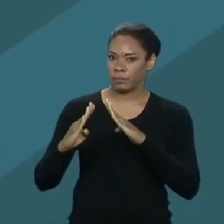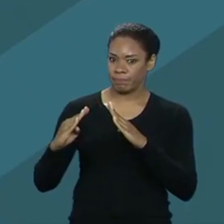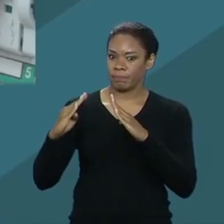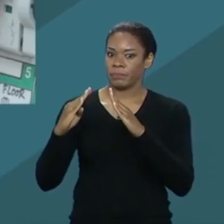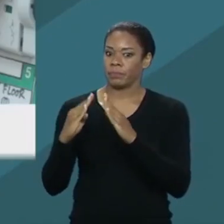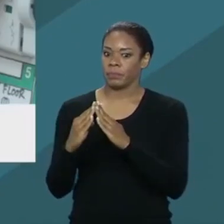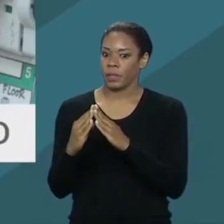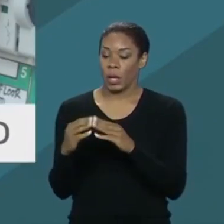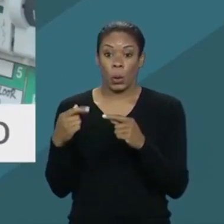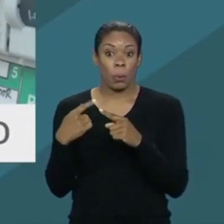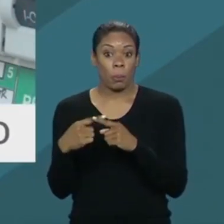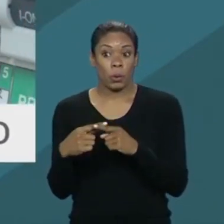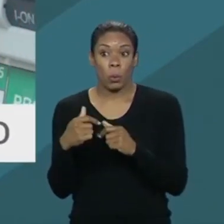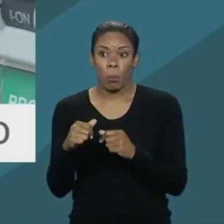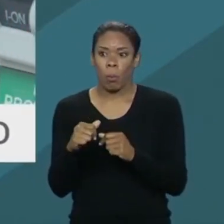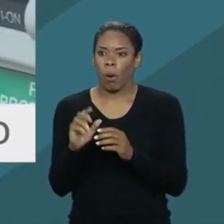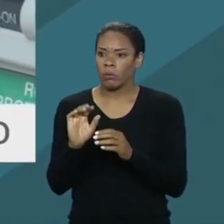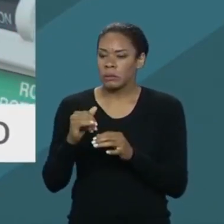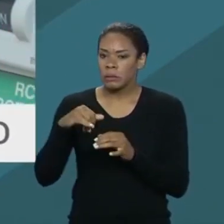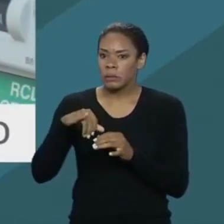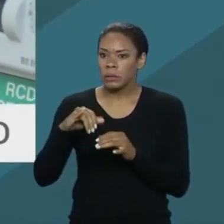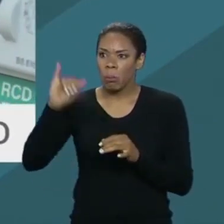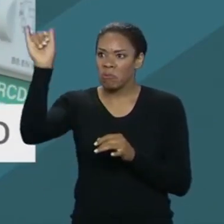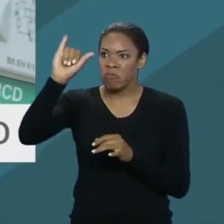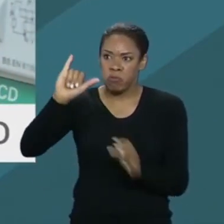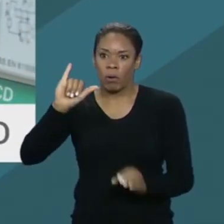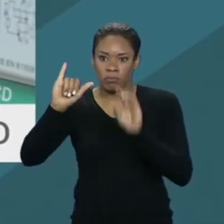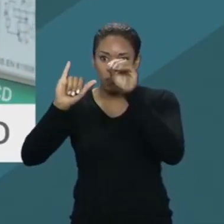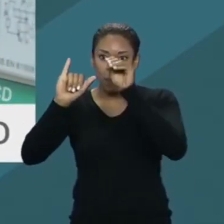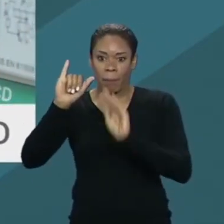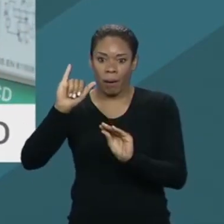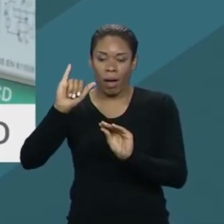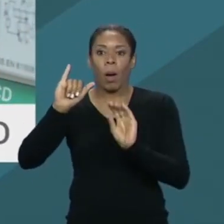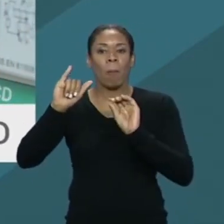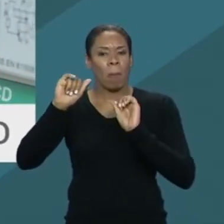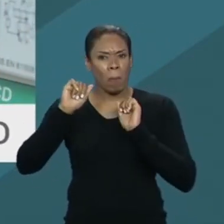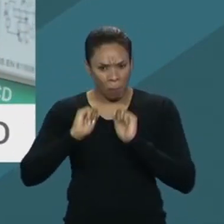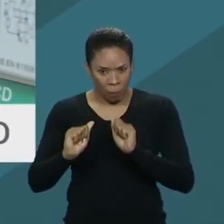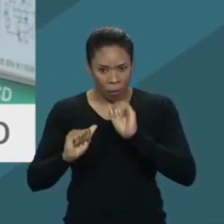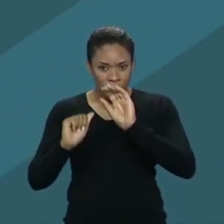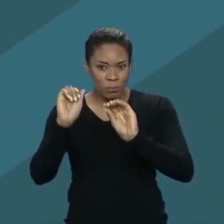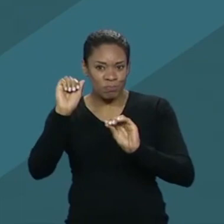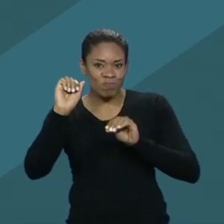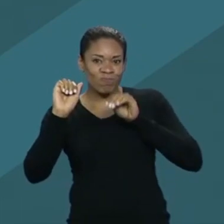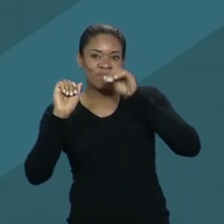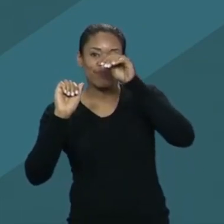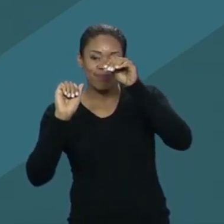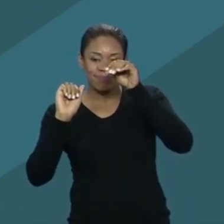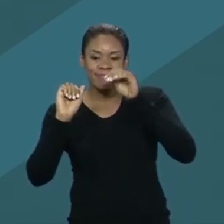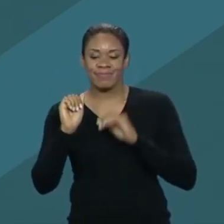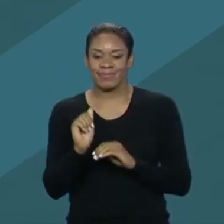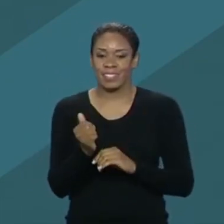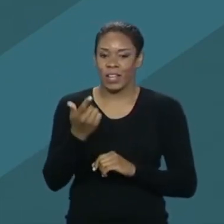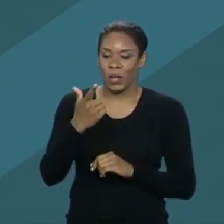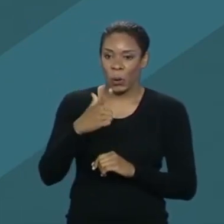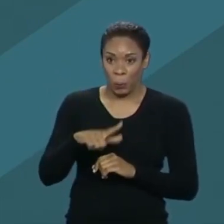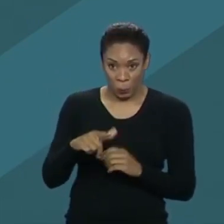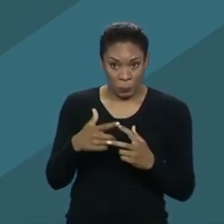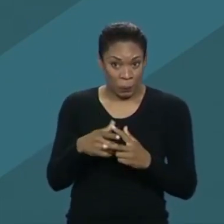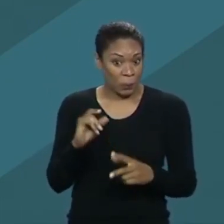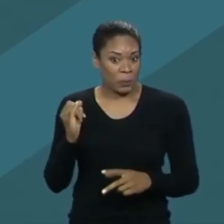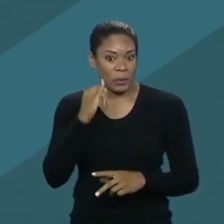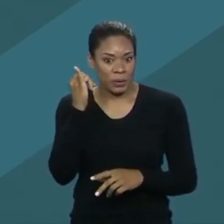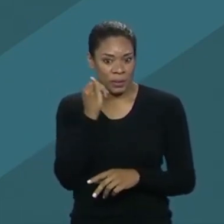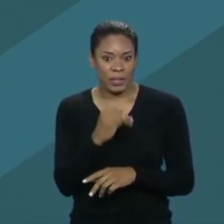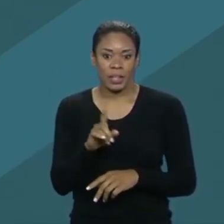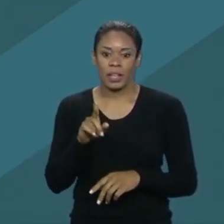por permitir o religamento após sobrecargas sem a necessidade de substituição do equipamento. Outra ferramenta importante é